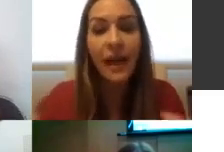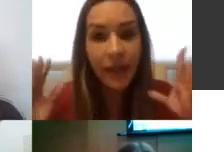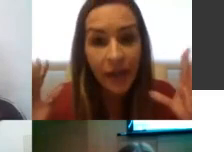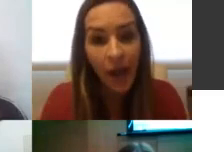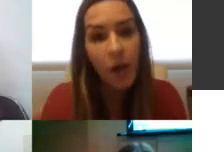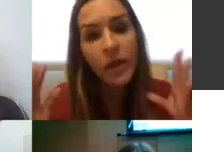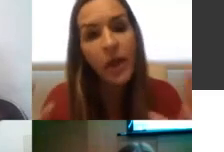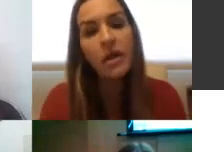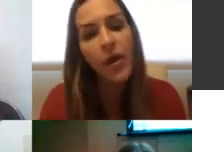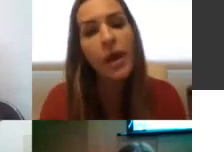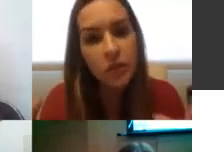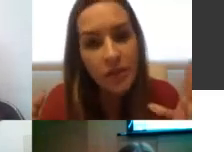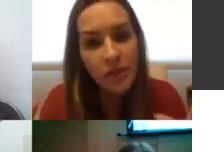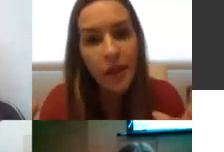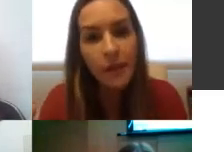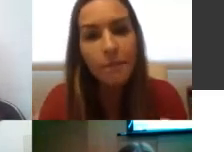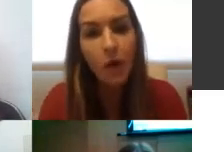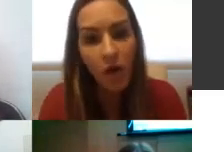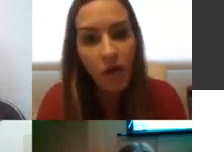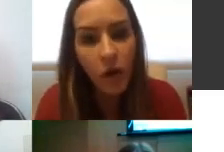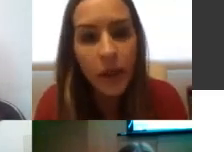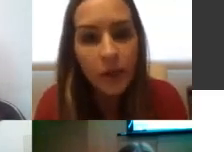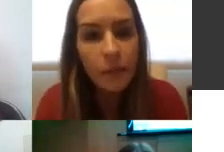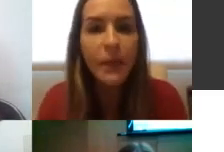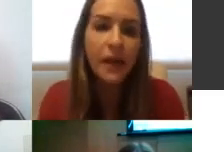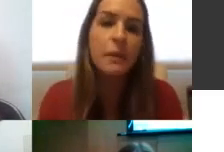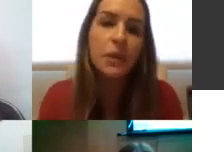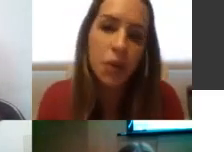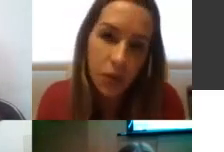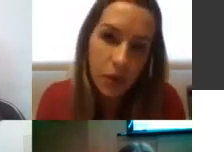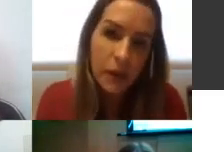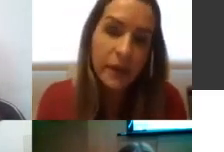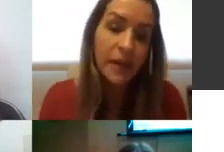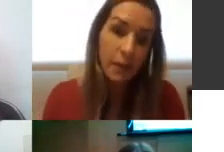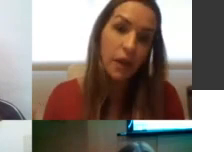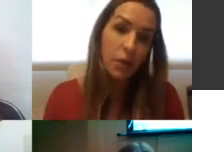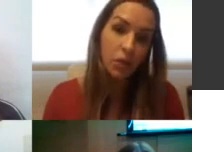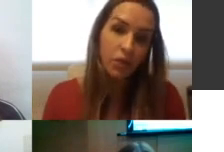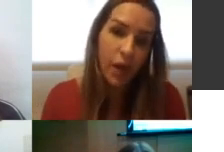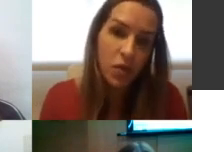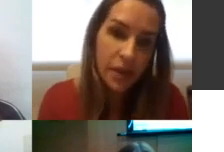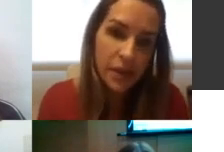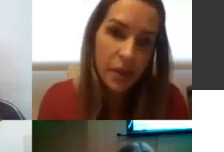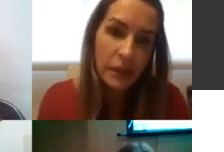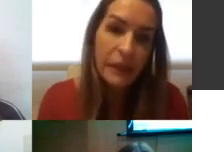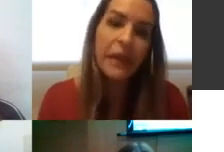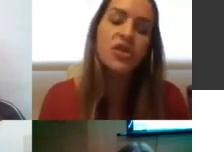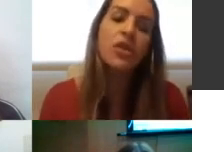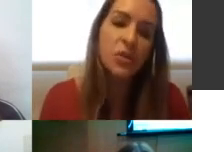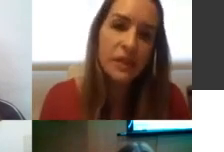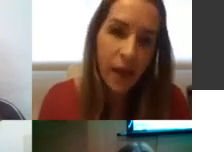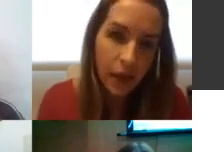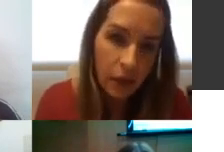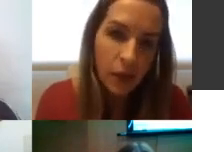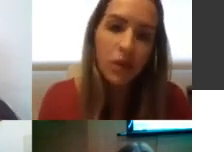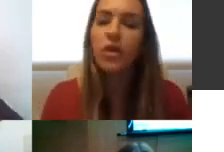tem que elencar o que é que vai acontecer provavelmente para esse abandono que esse abandono venha a acontecer e a gente